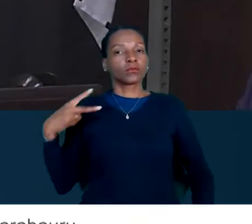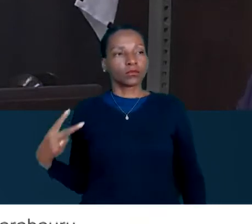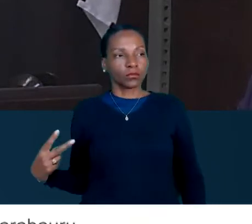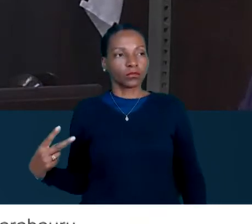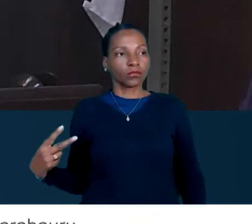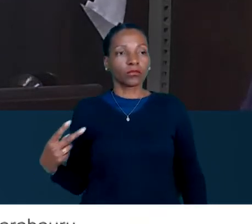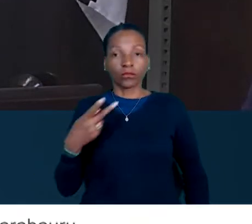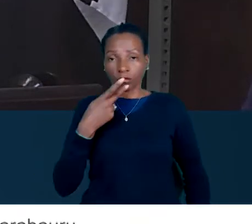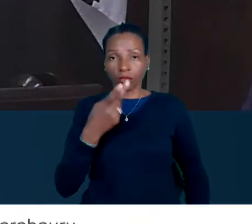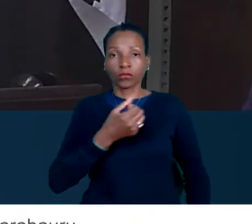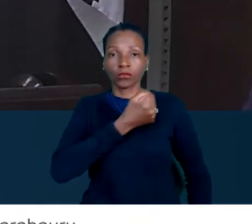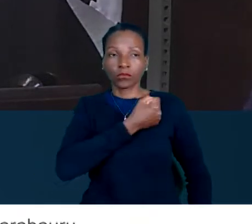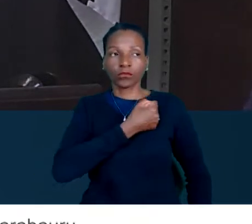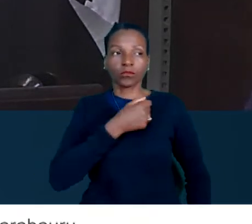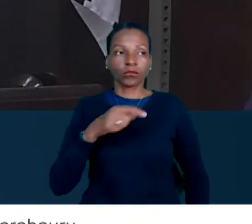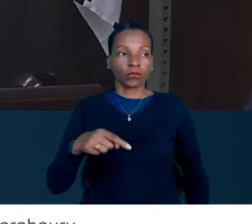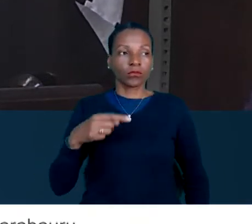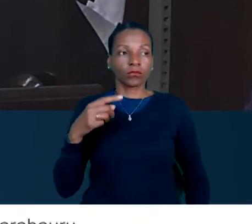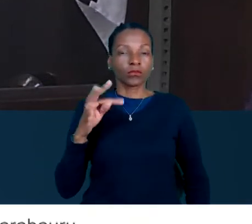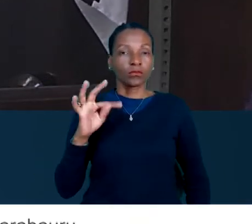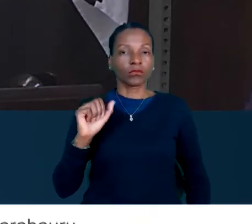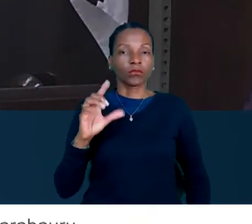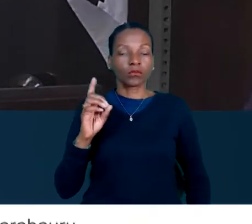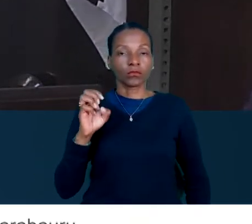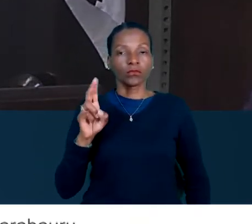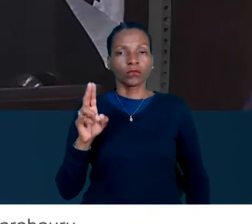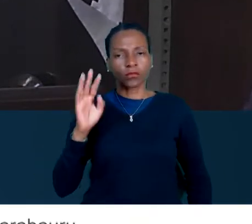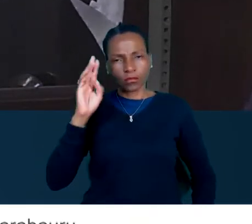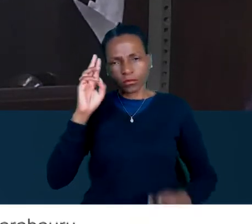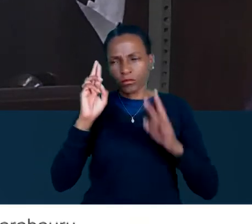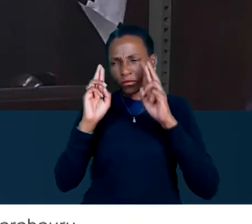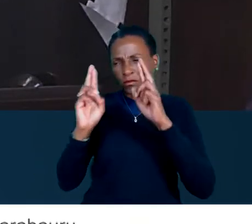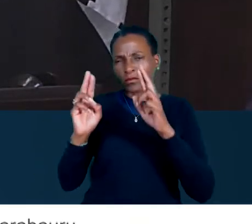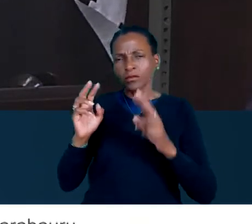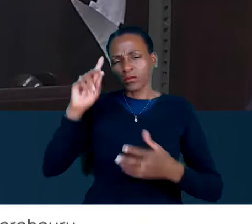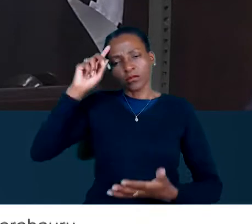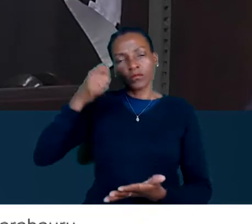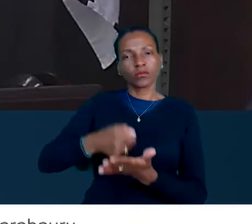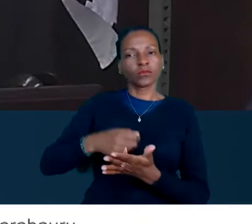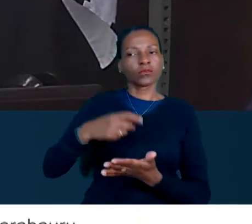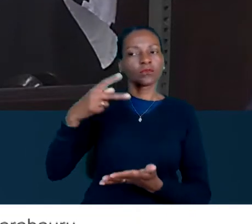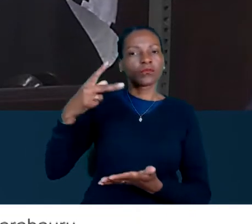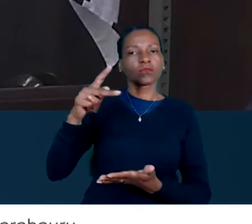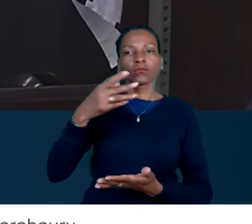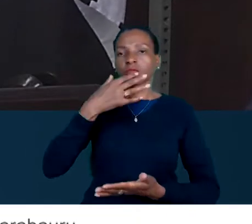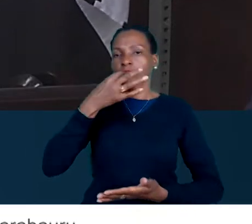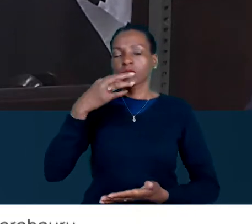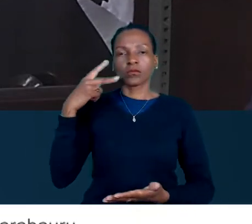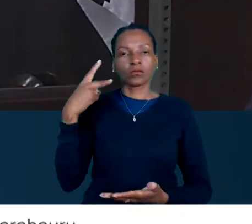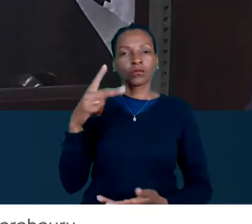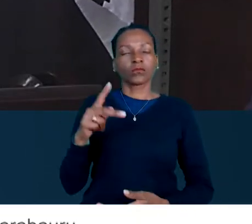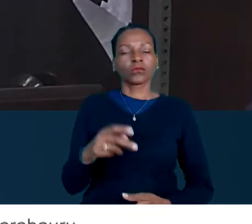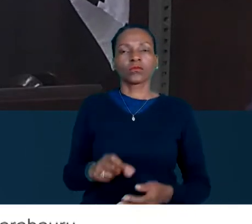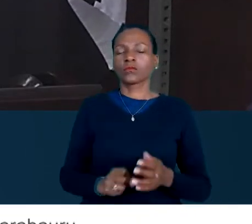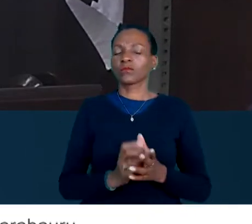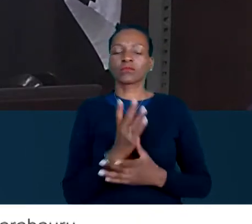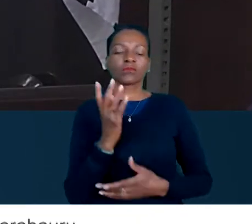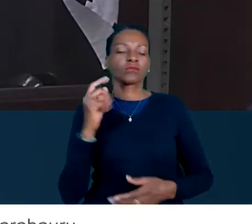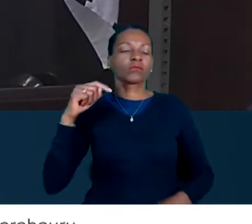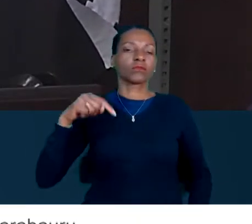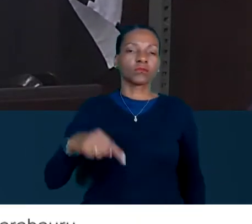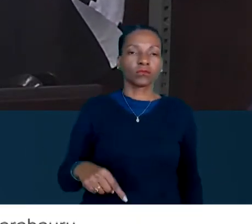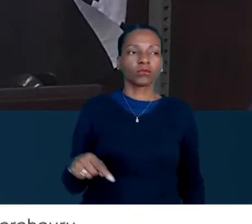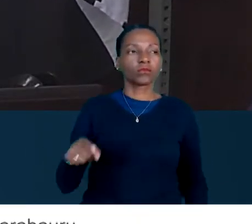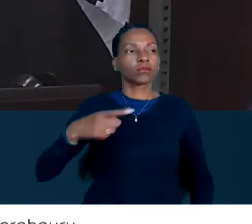cabelo eu respeito as suas decisões suas opiniões tanto é que muitas vezes aqui nós submetemos alguns casos em